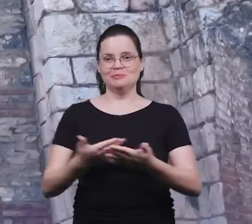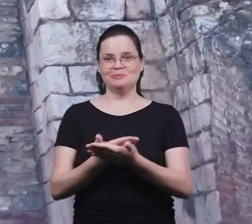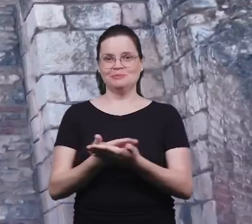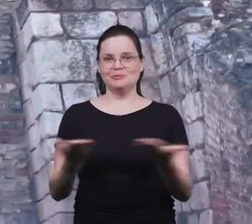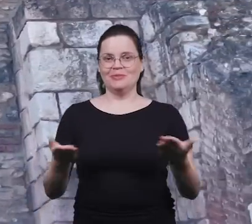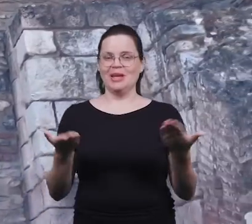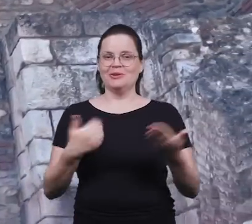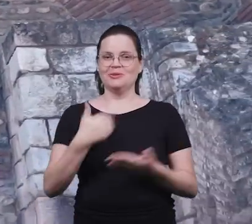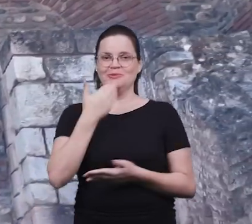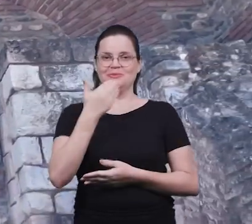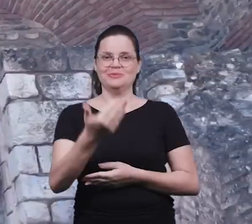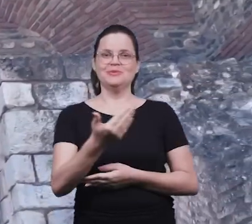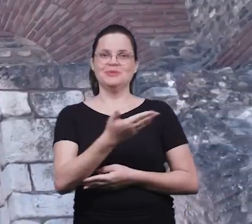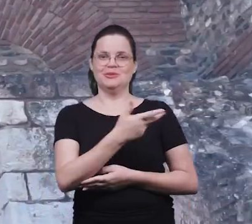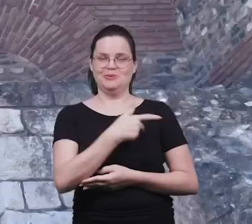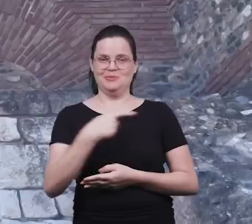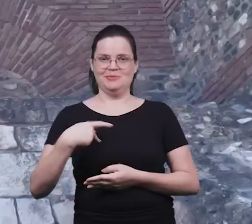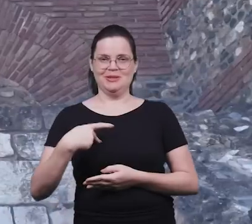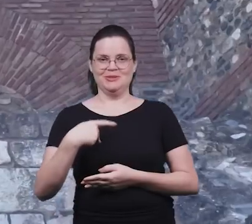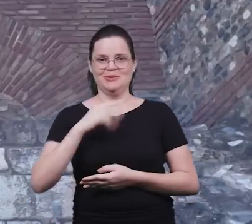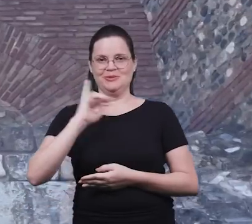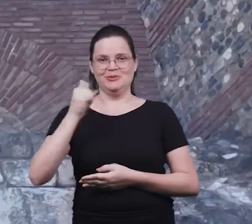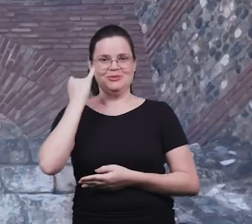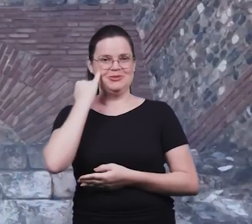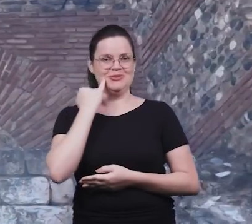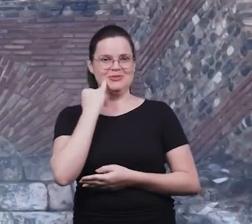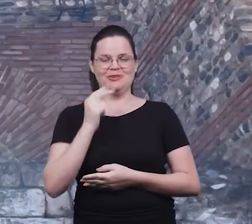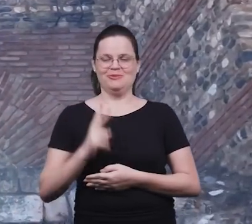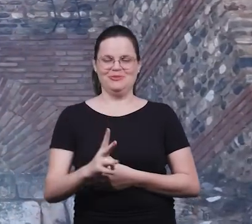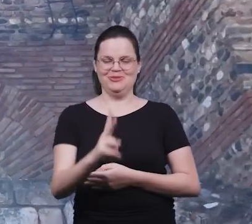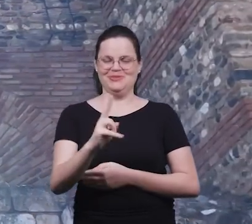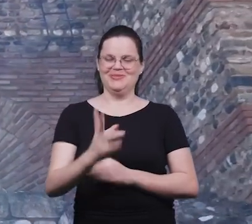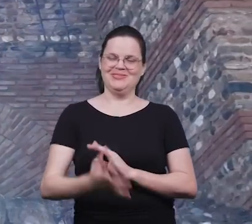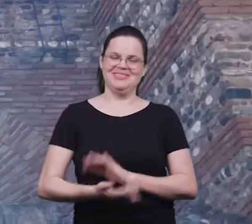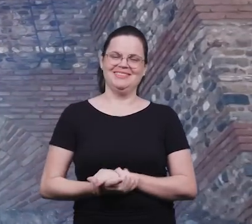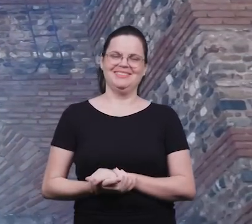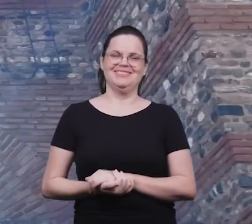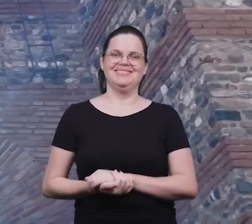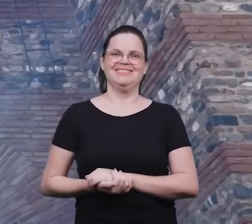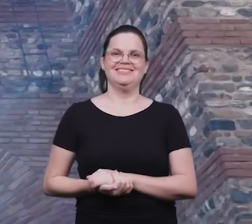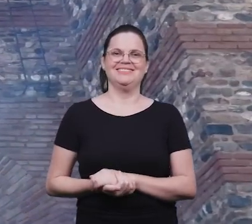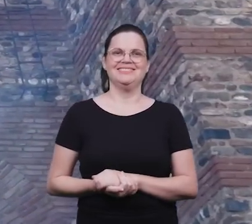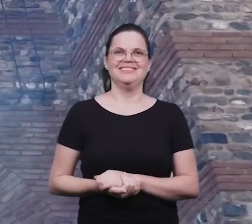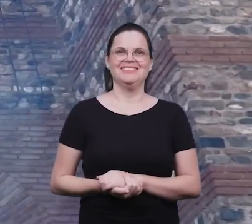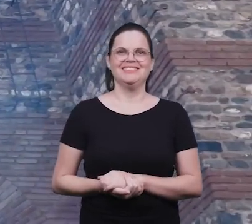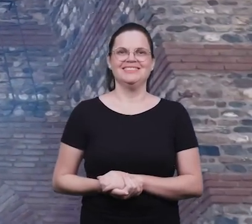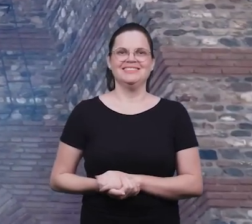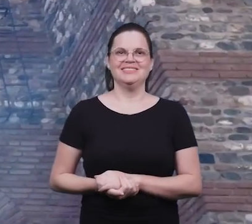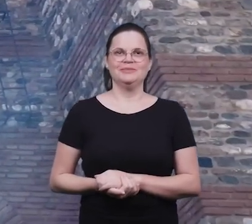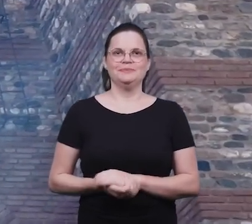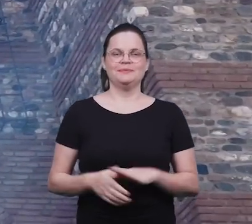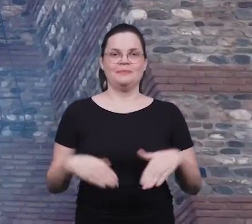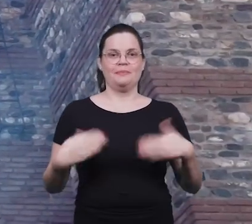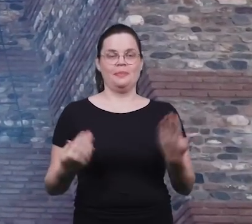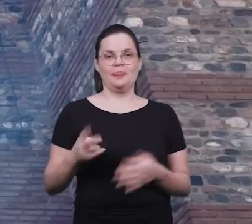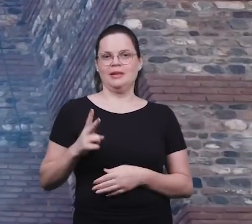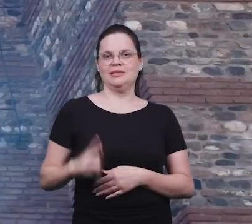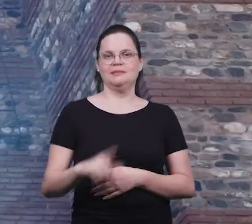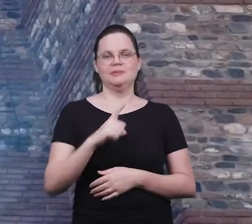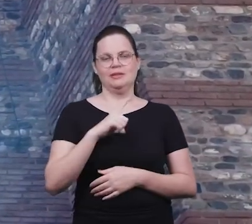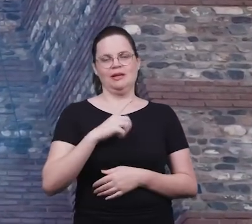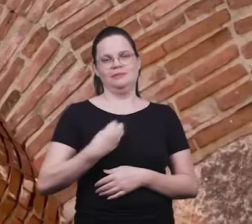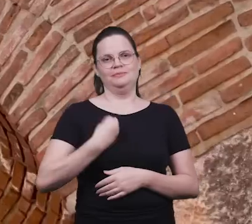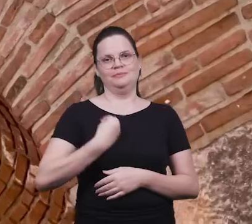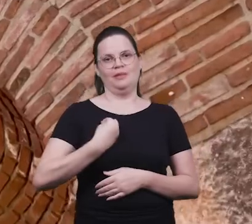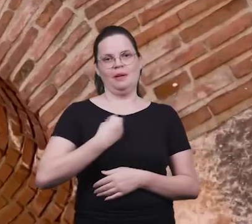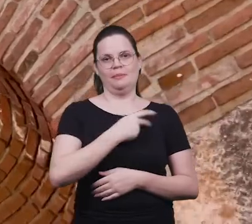a Josias aí para ele complicar a coisa. Vamos seguir. Bom, a gente sempre tem uma participação muito interessante do pastor Edson, a abordagem que o